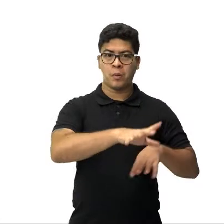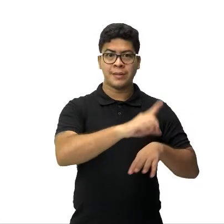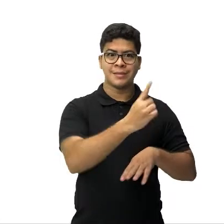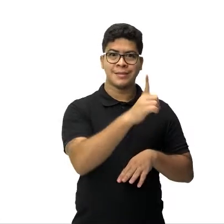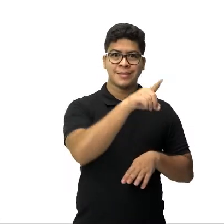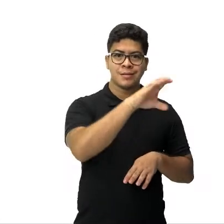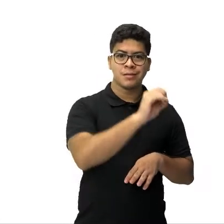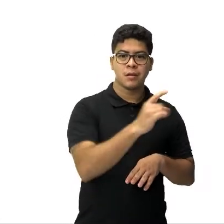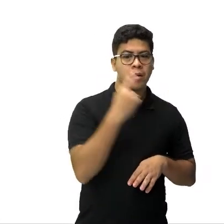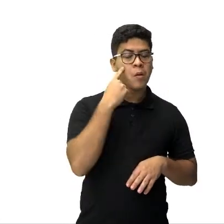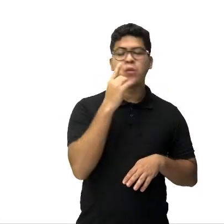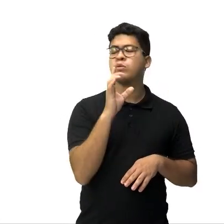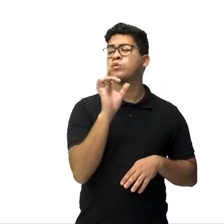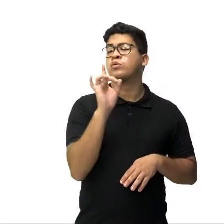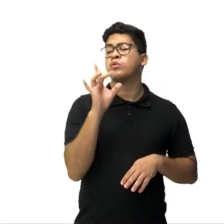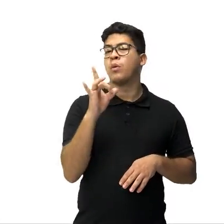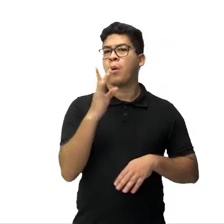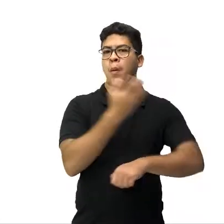apenas